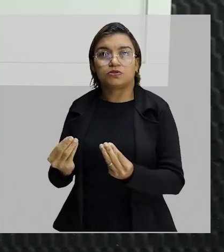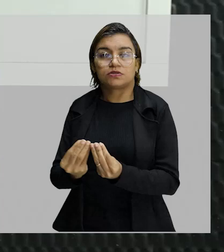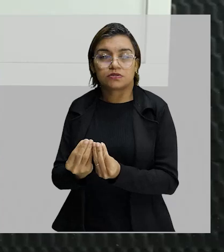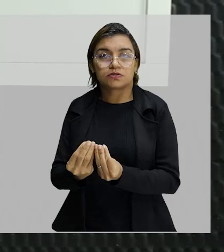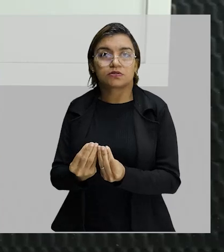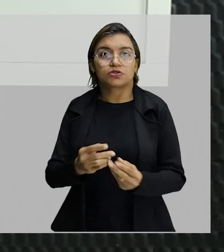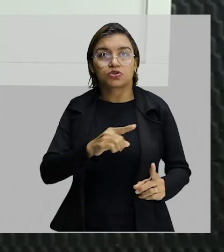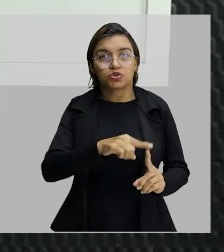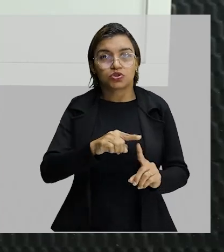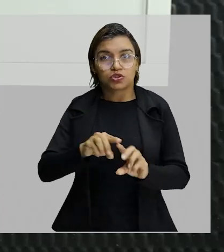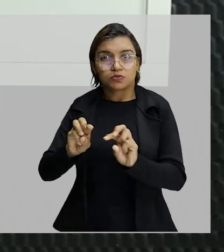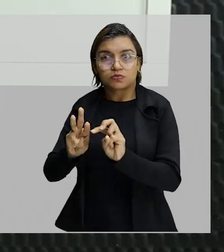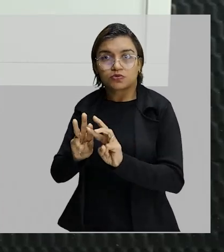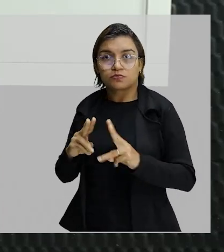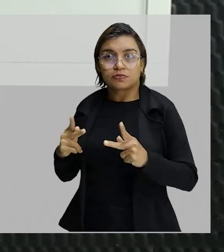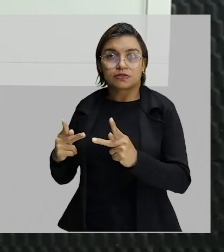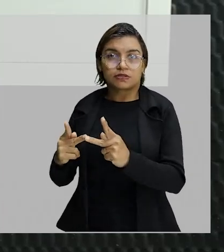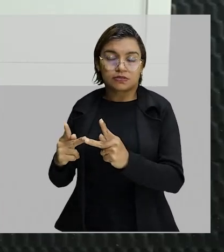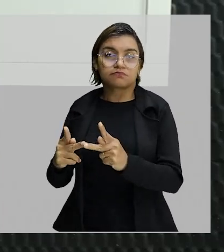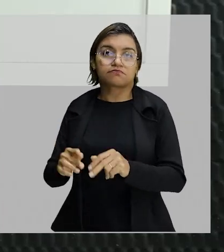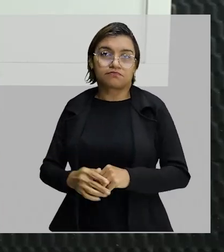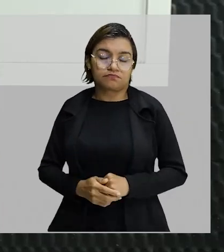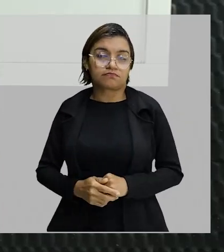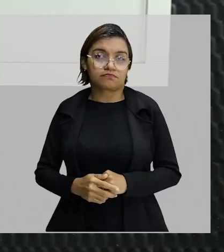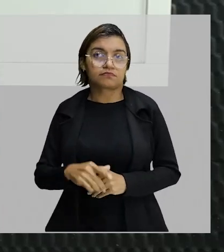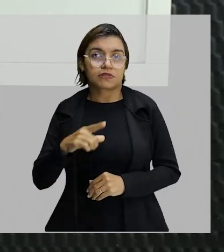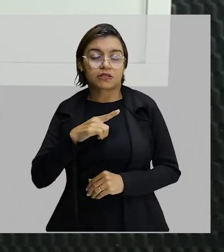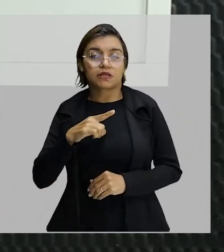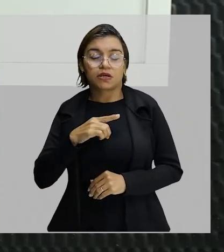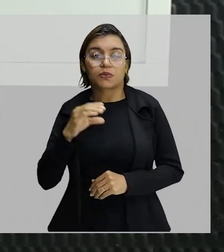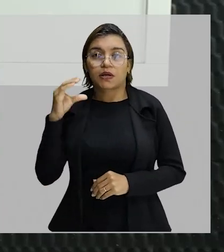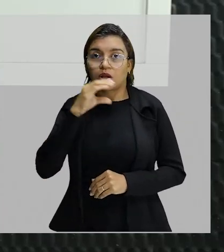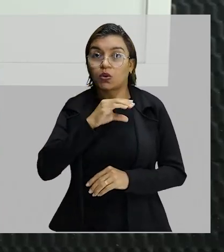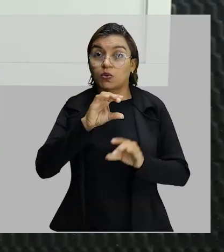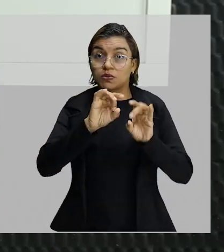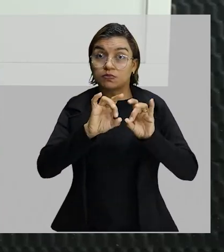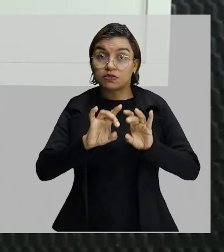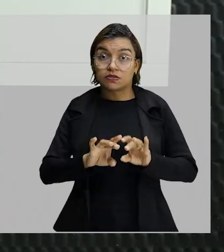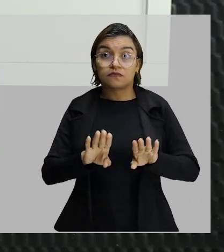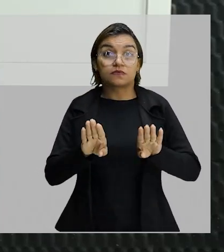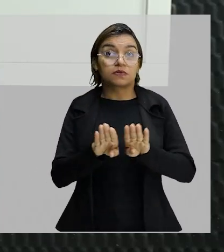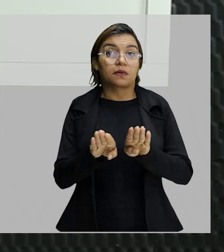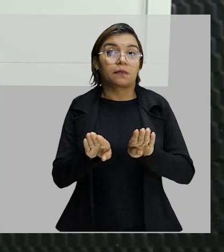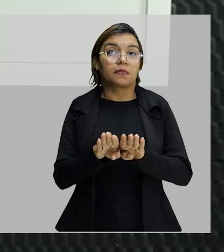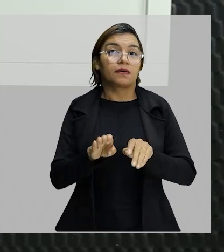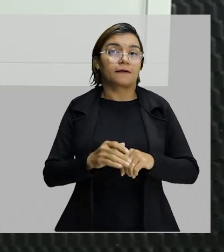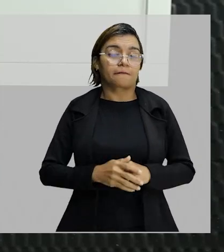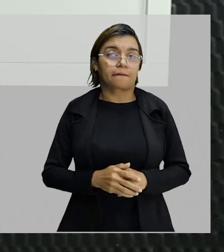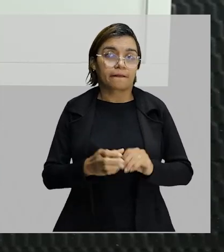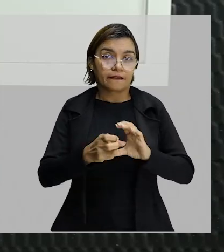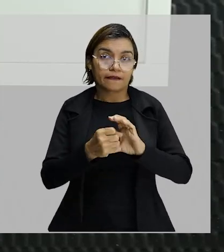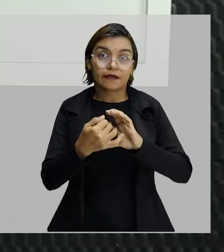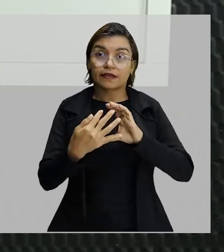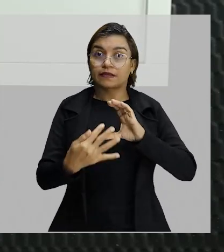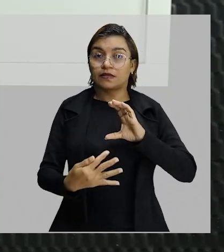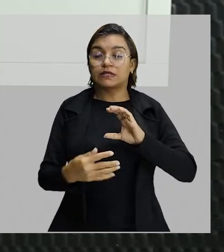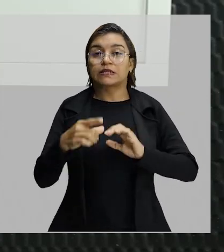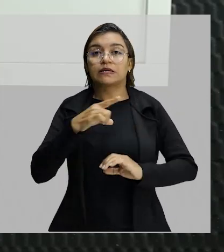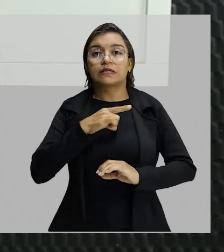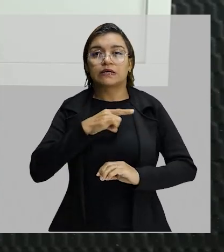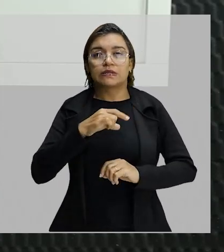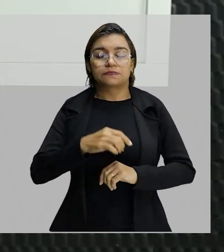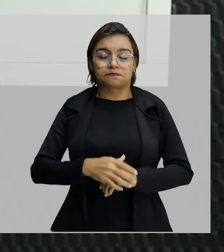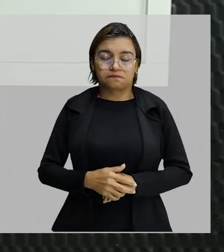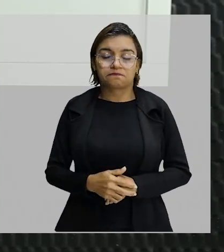matéria, ele vai ter um calor específico. Certo? Esse calor específico, ele também, né, é uma característica que ele vai ter